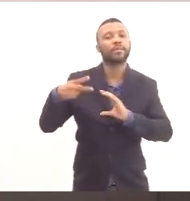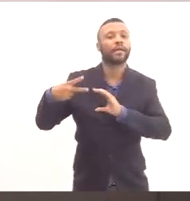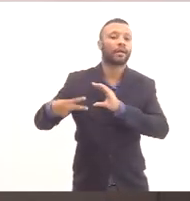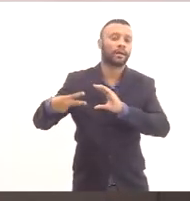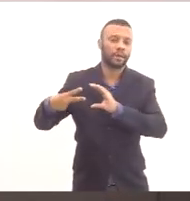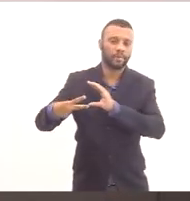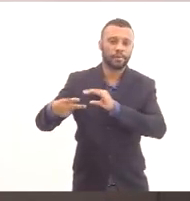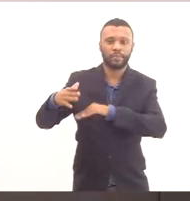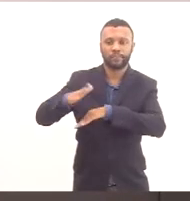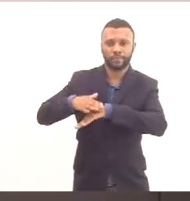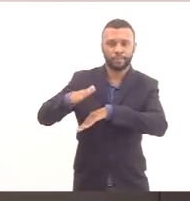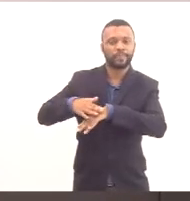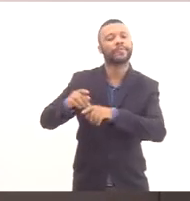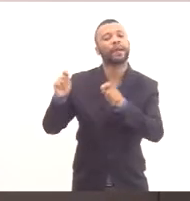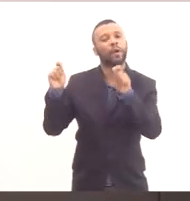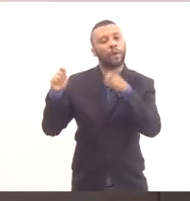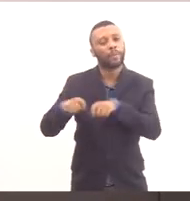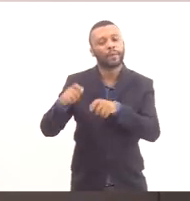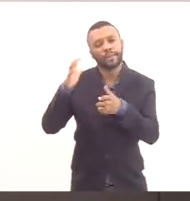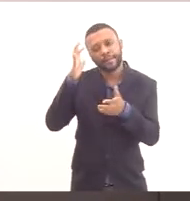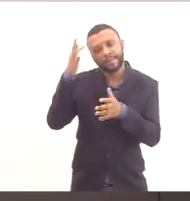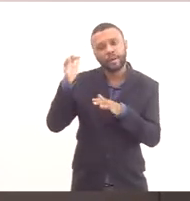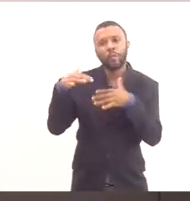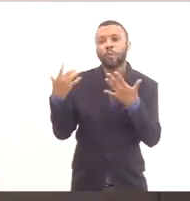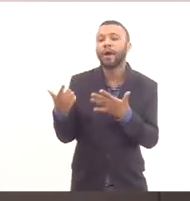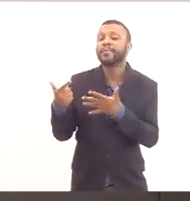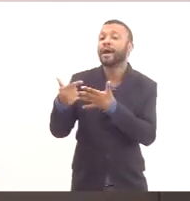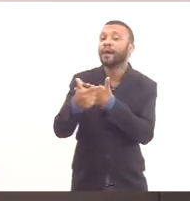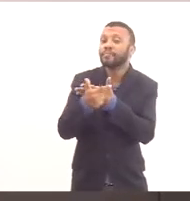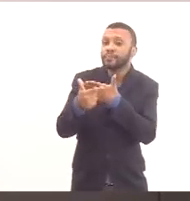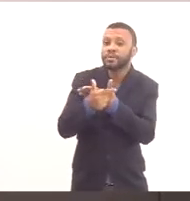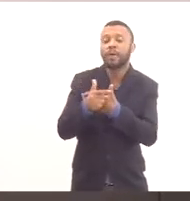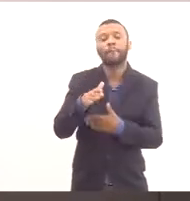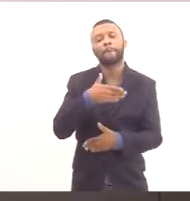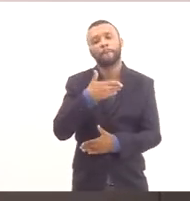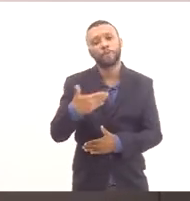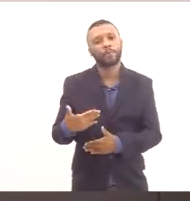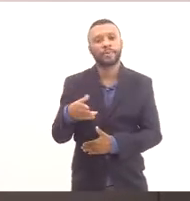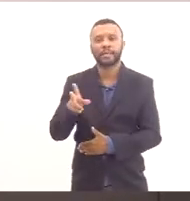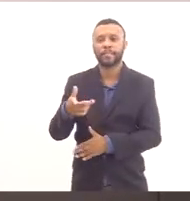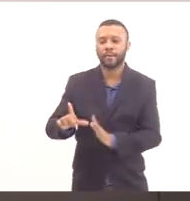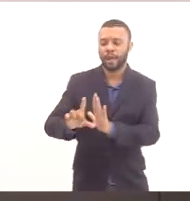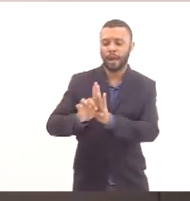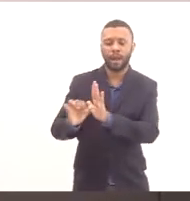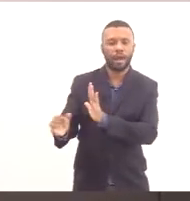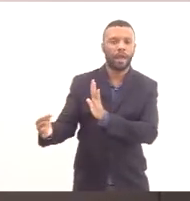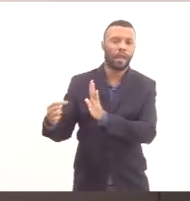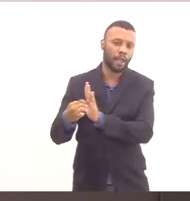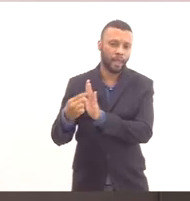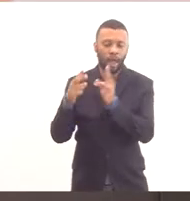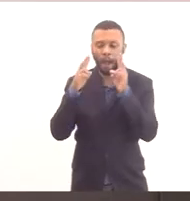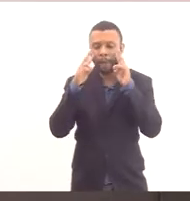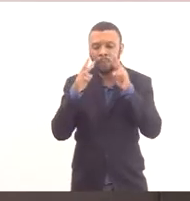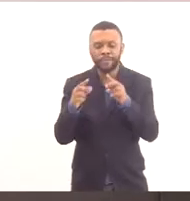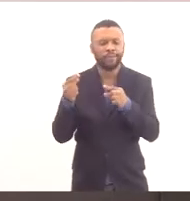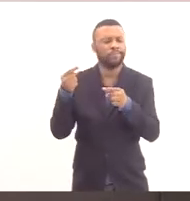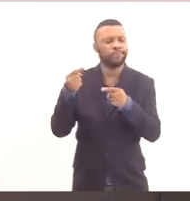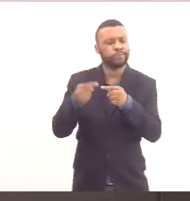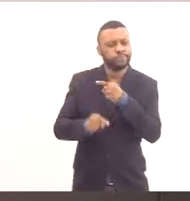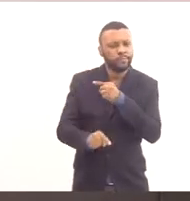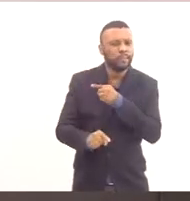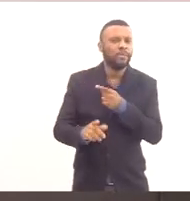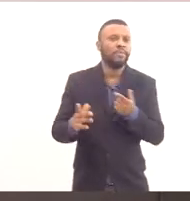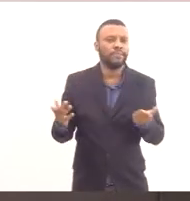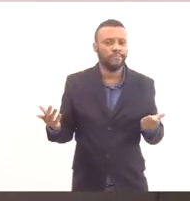é quem tem competência para definir as funções públicas sempre através de lei então ao meu ver mais um equívoco